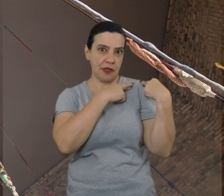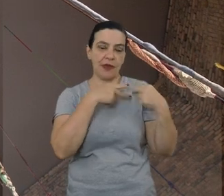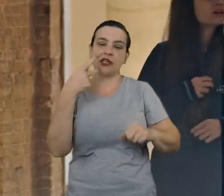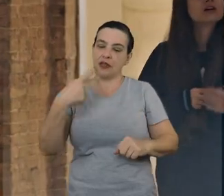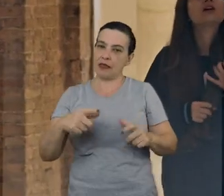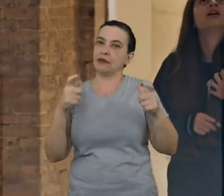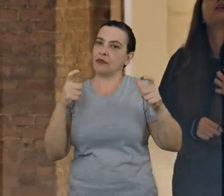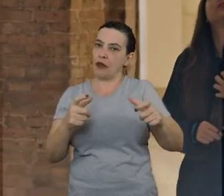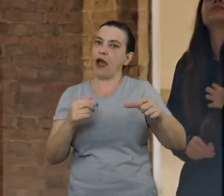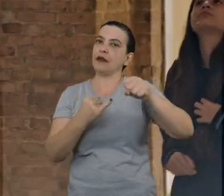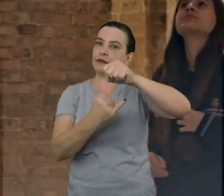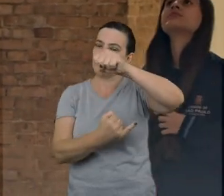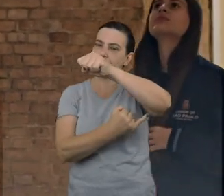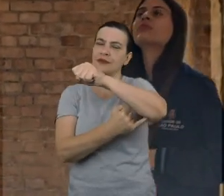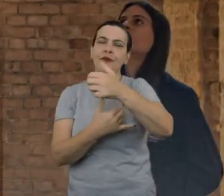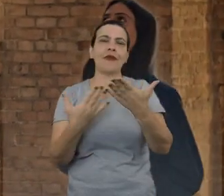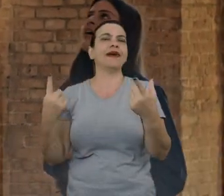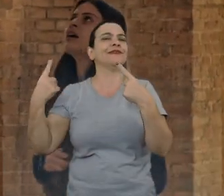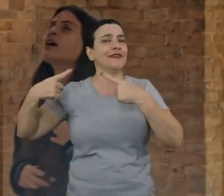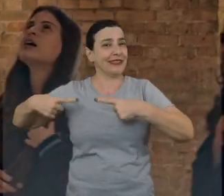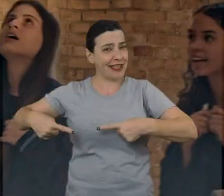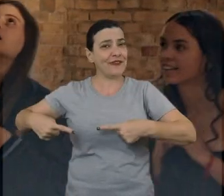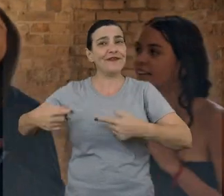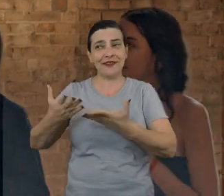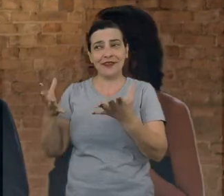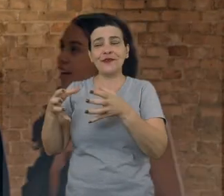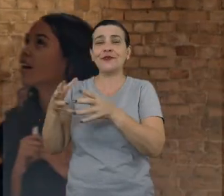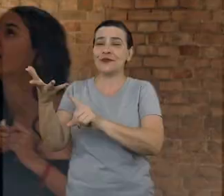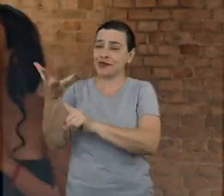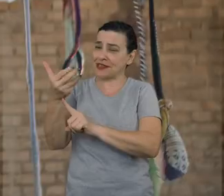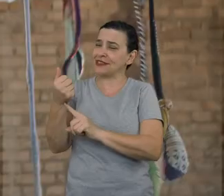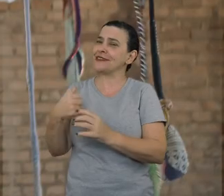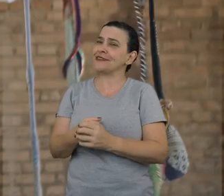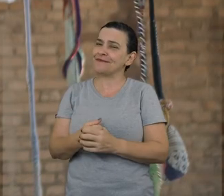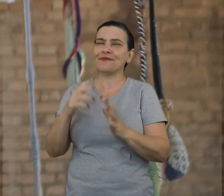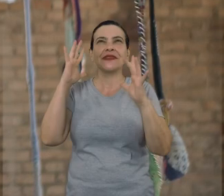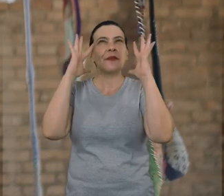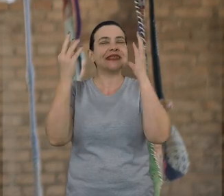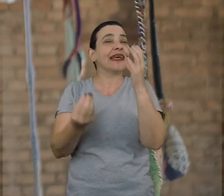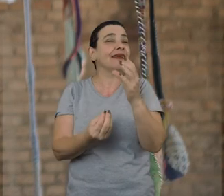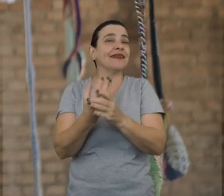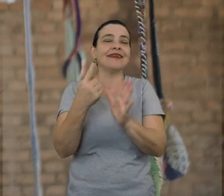para artistas muito bonito, pensar algo generoso para o público.